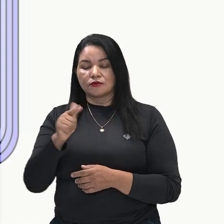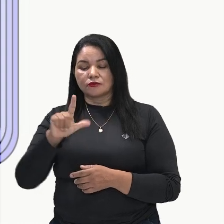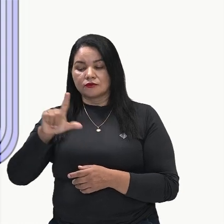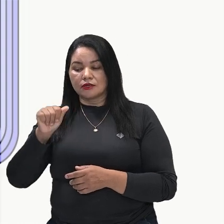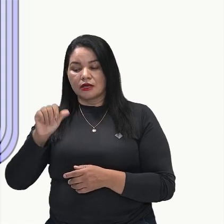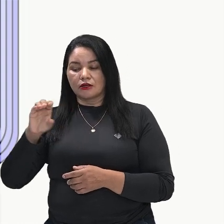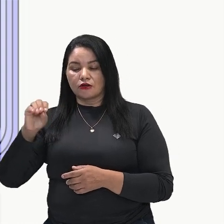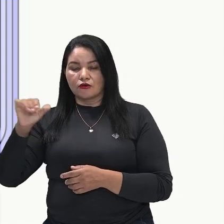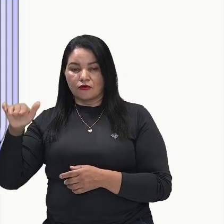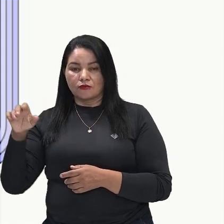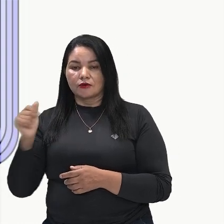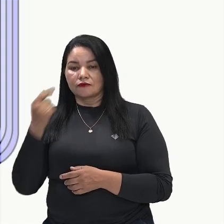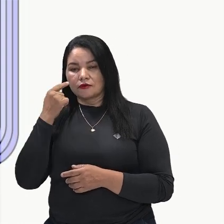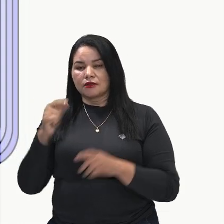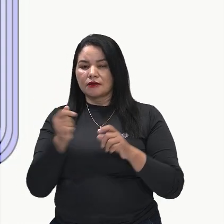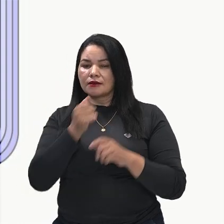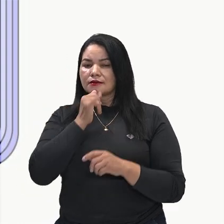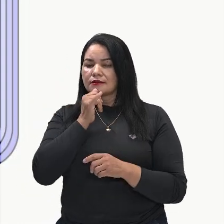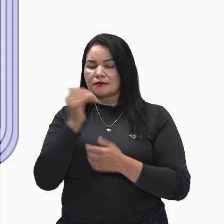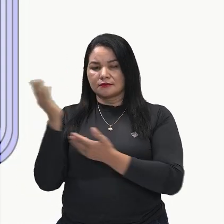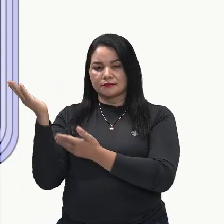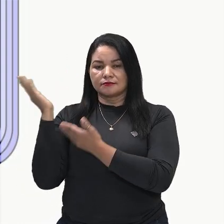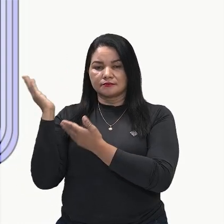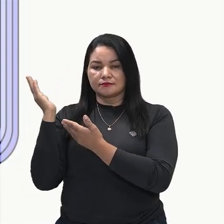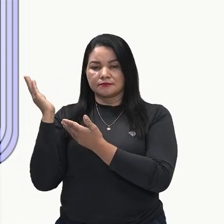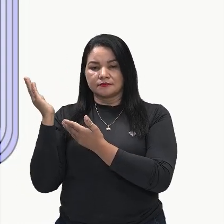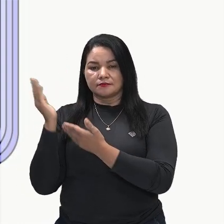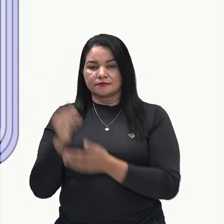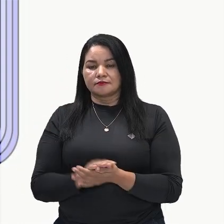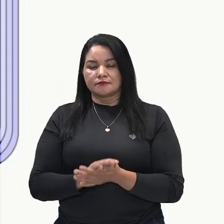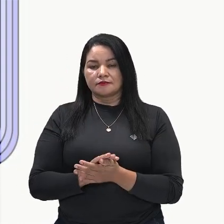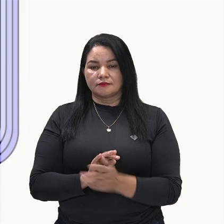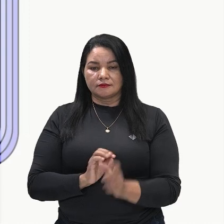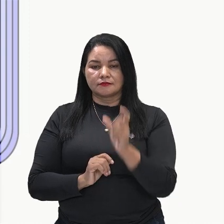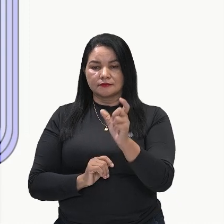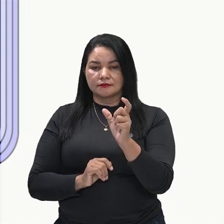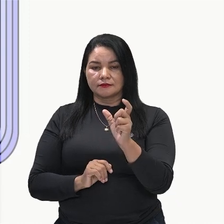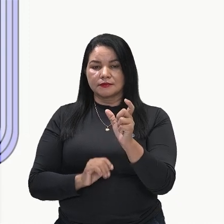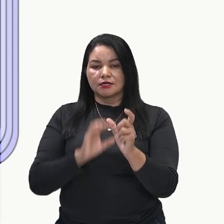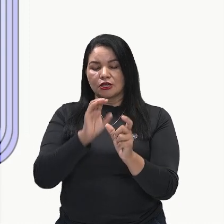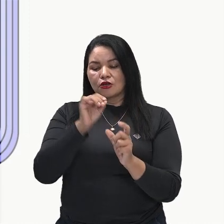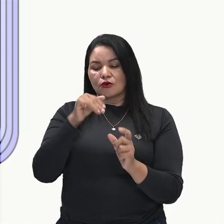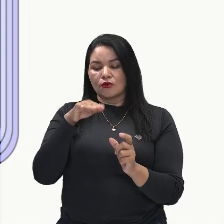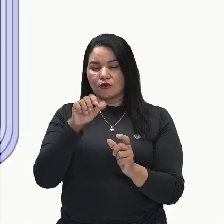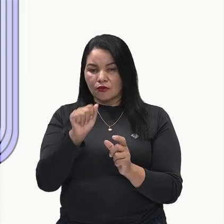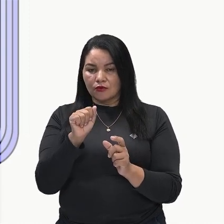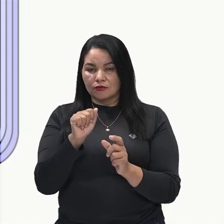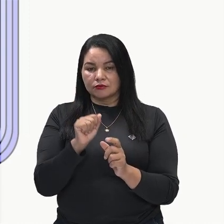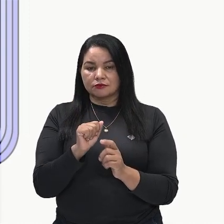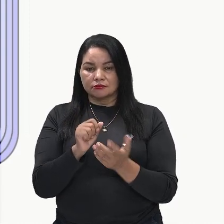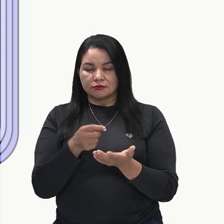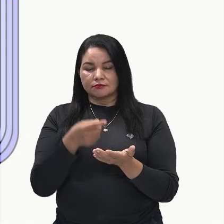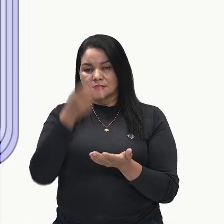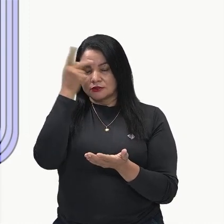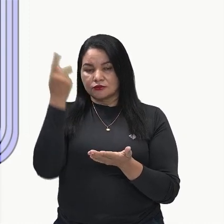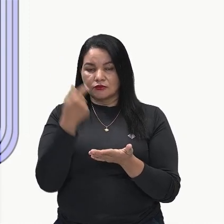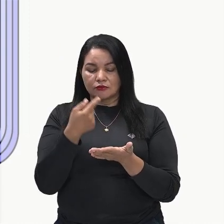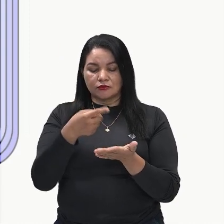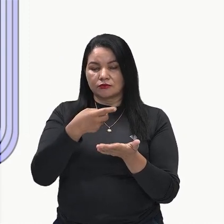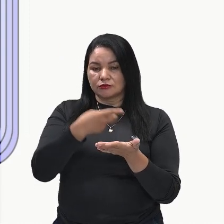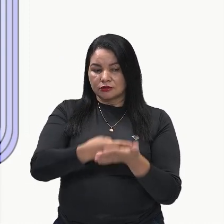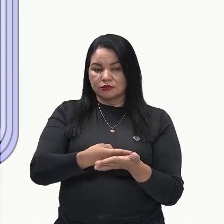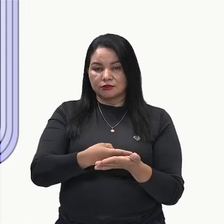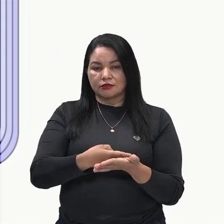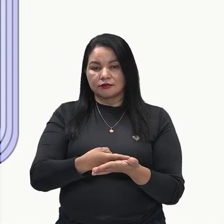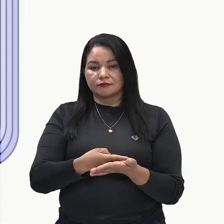não saiu del coma, ou seja, do coma, aquele estado que a pessoa fica ali, né, deitado. Ou